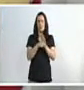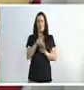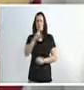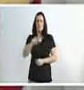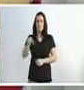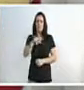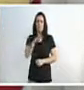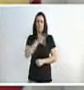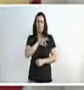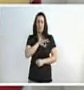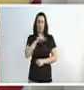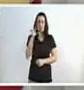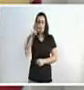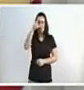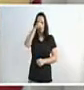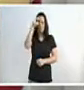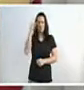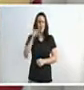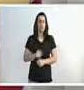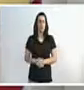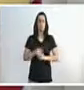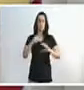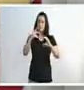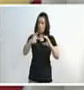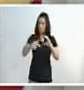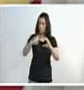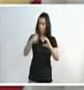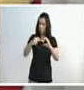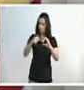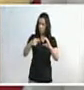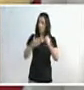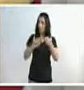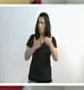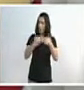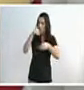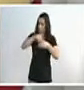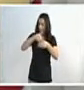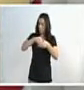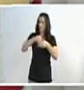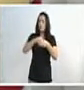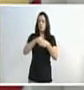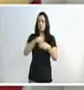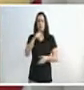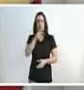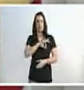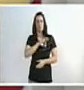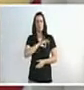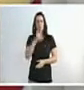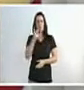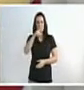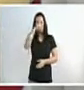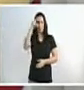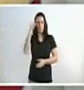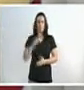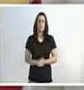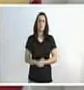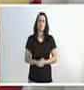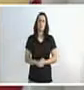coisas têm que ficar bem claras aqui. Essa casa votou o salário do vice-prefeito porque na atual situação o vice-prefeito da nossa cidade não